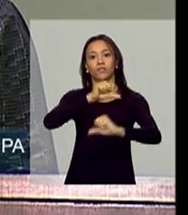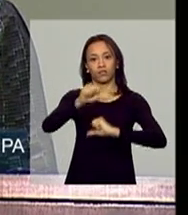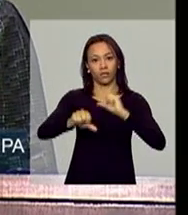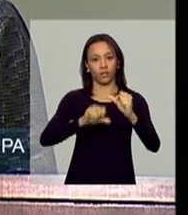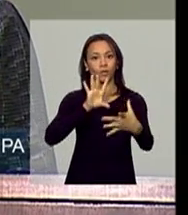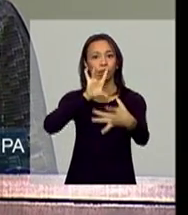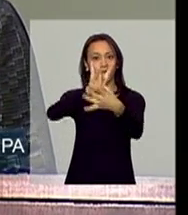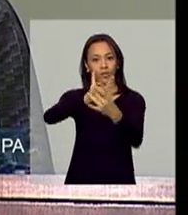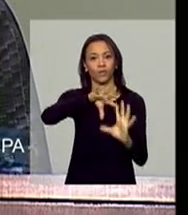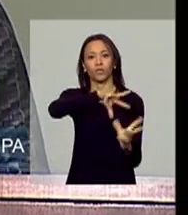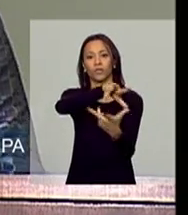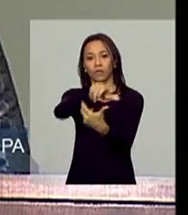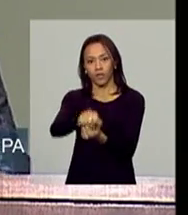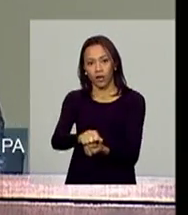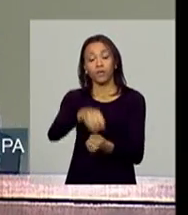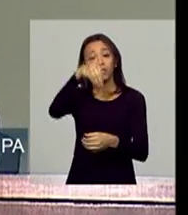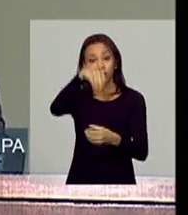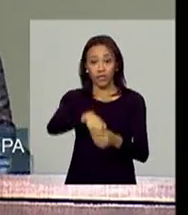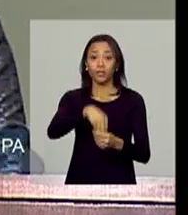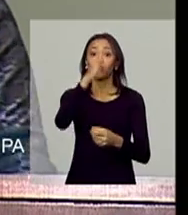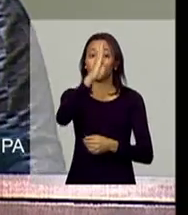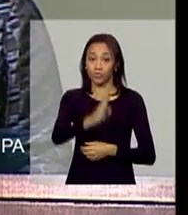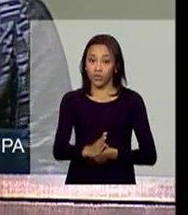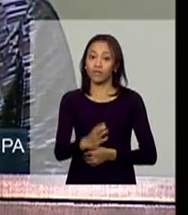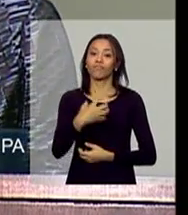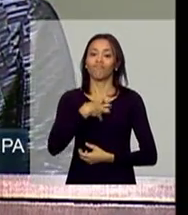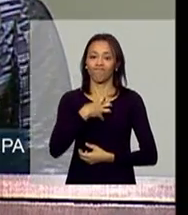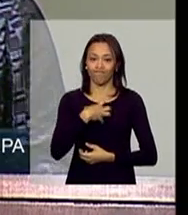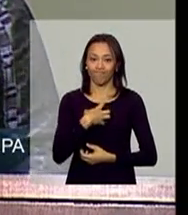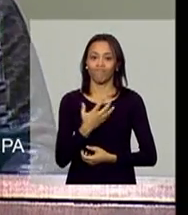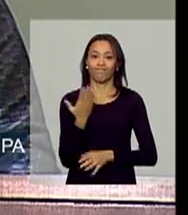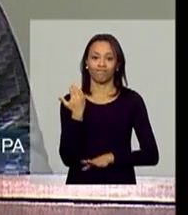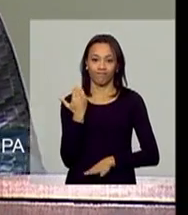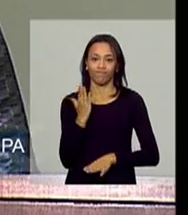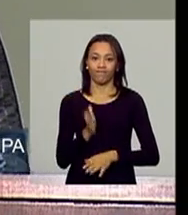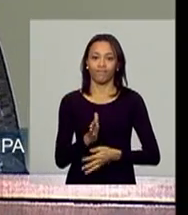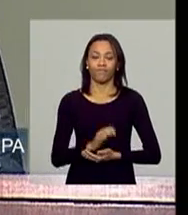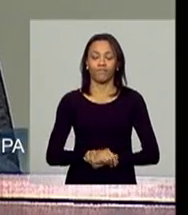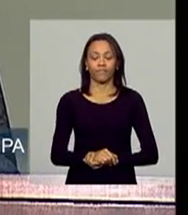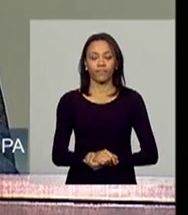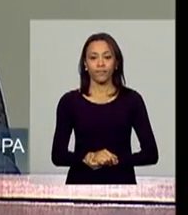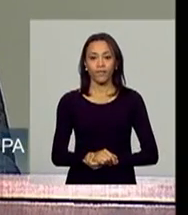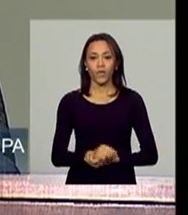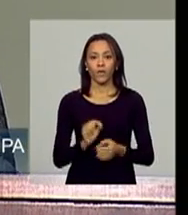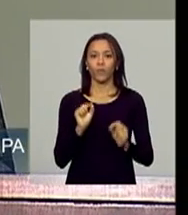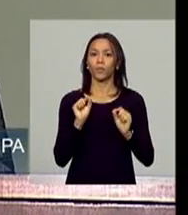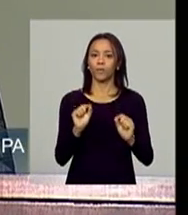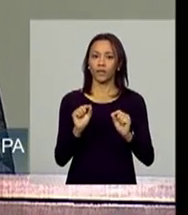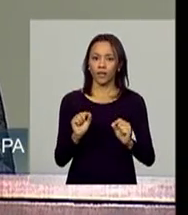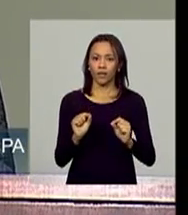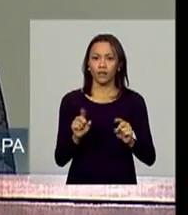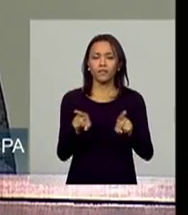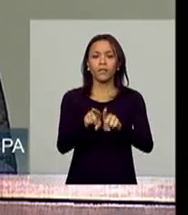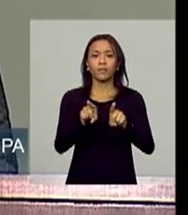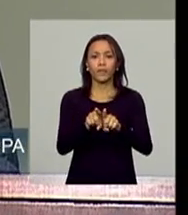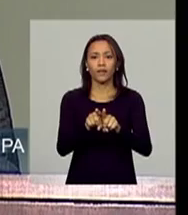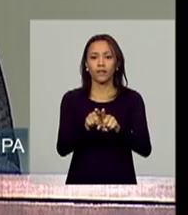e nacional pelo qual o Brasil passou. A retomada da